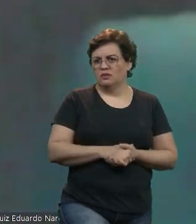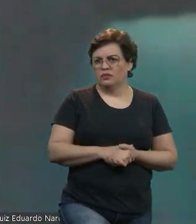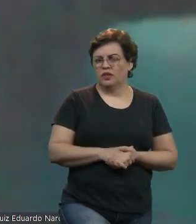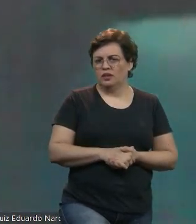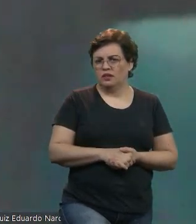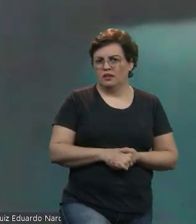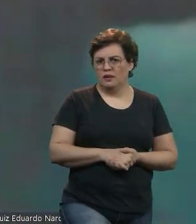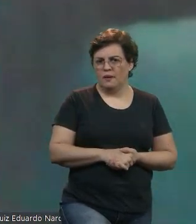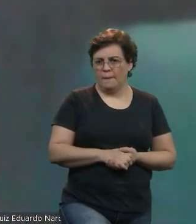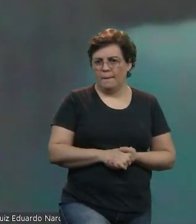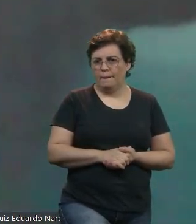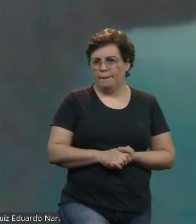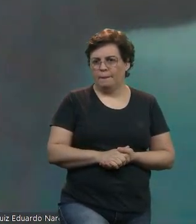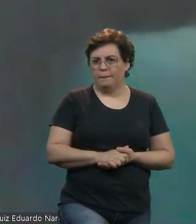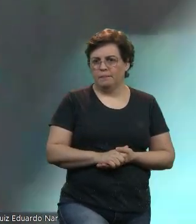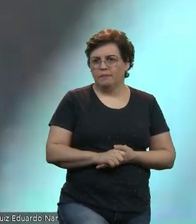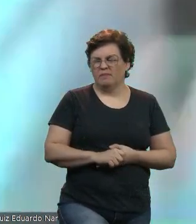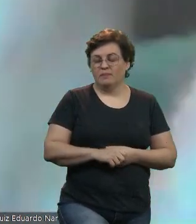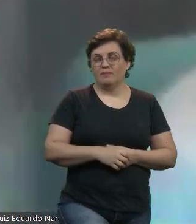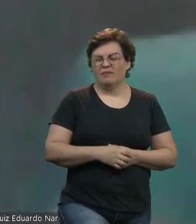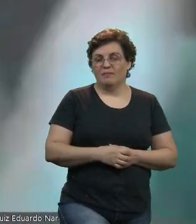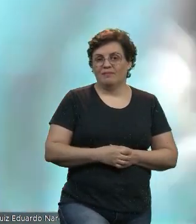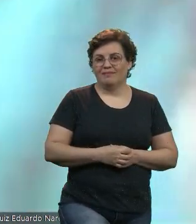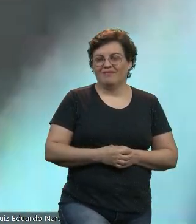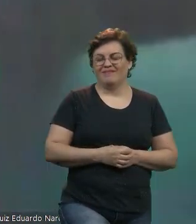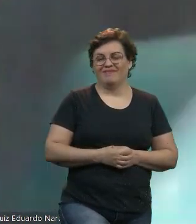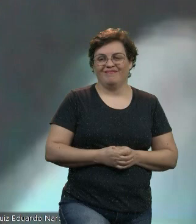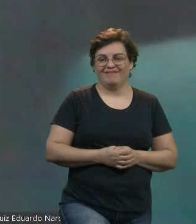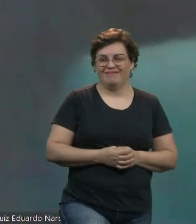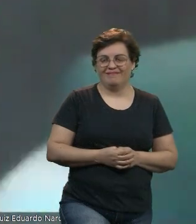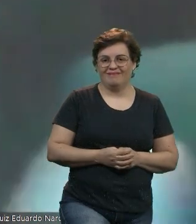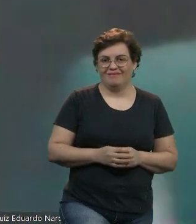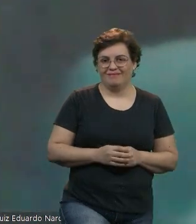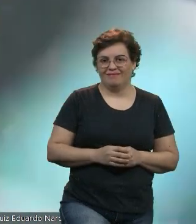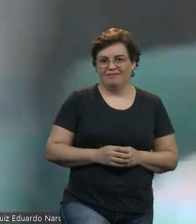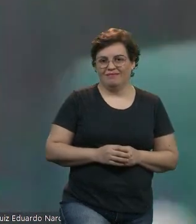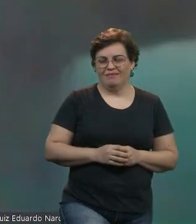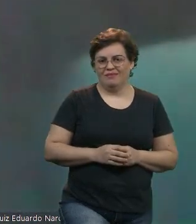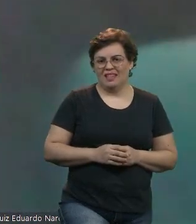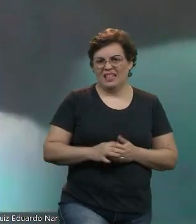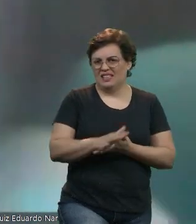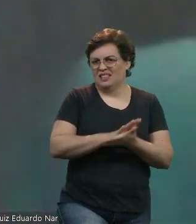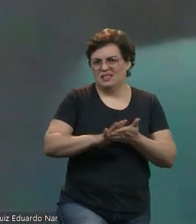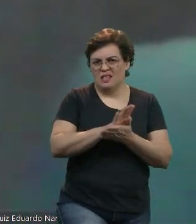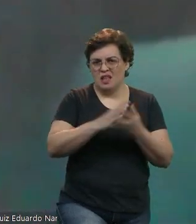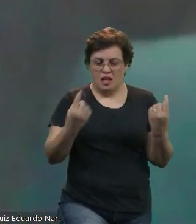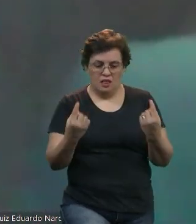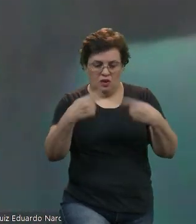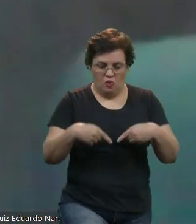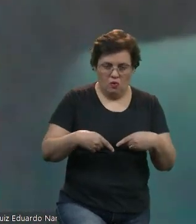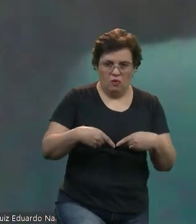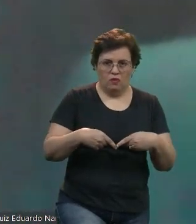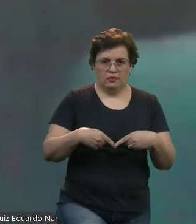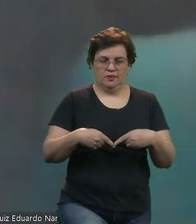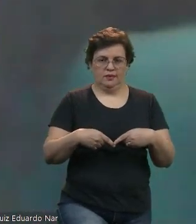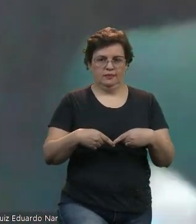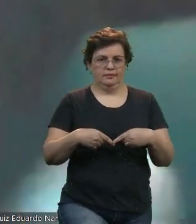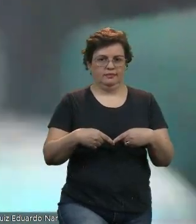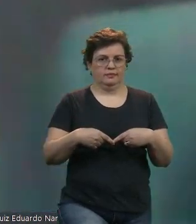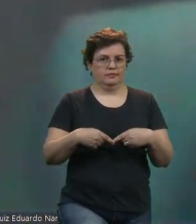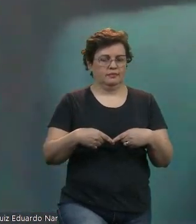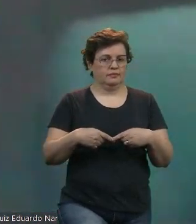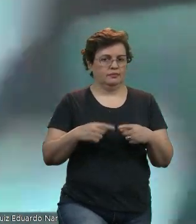nós temos feito justamente aquilo que está na nossa mão hoje, nada na contramão, se não houve nada,